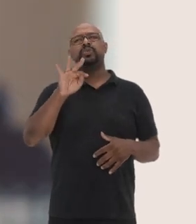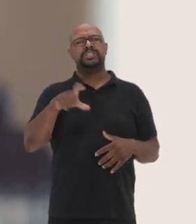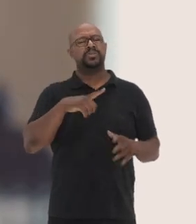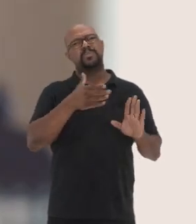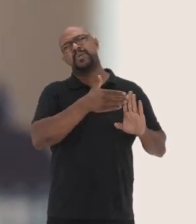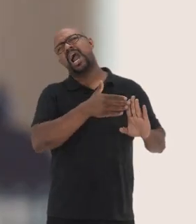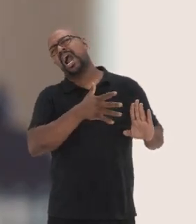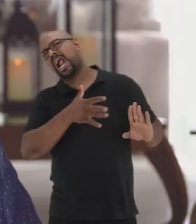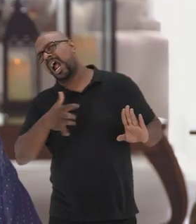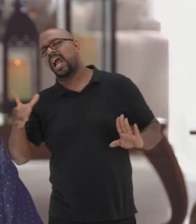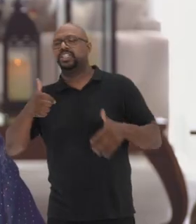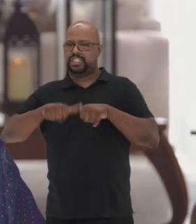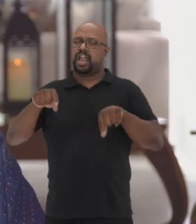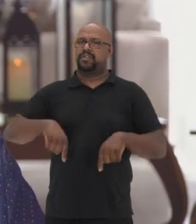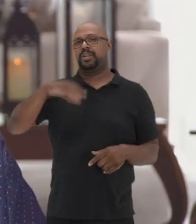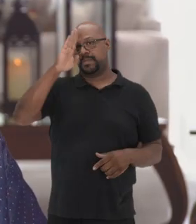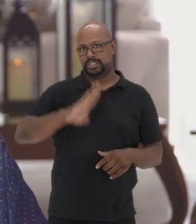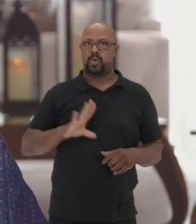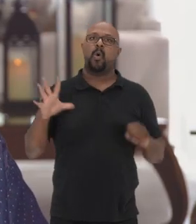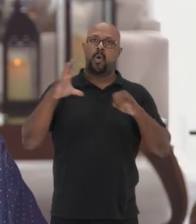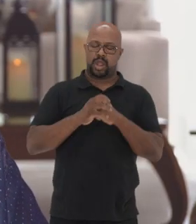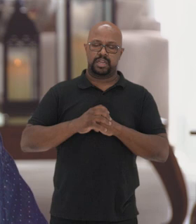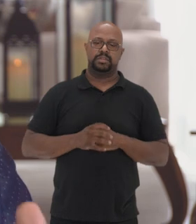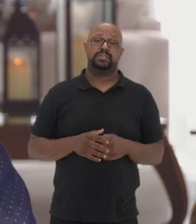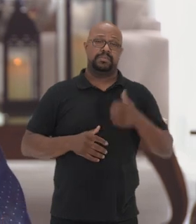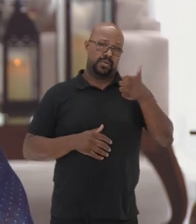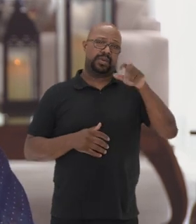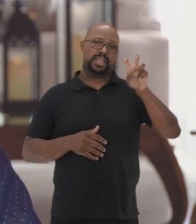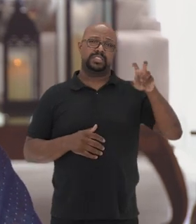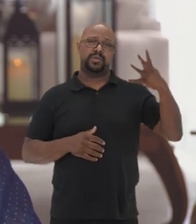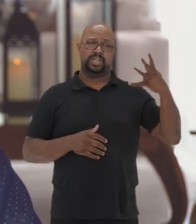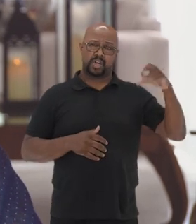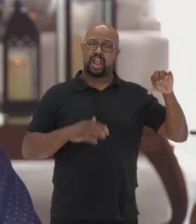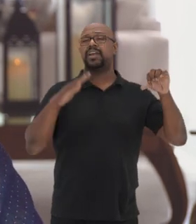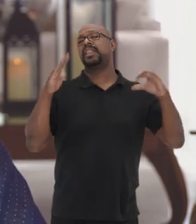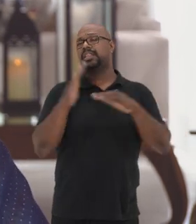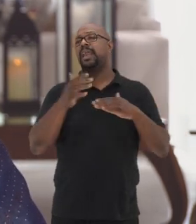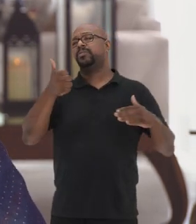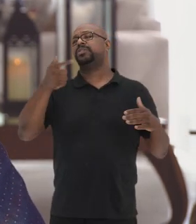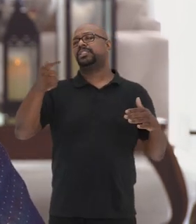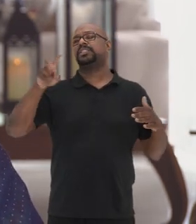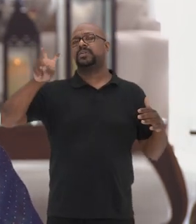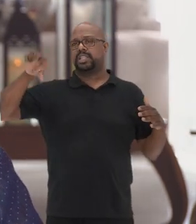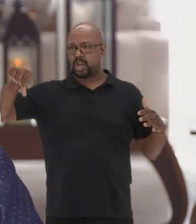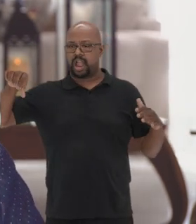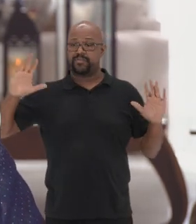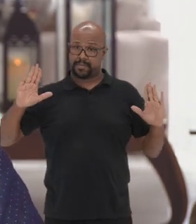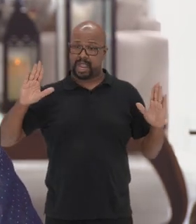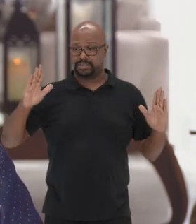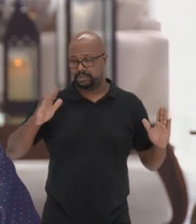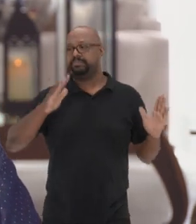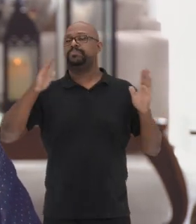que atuavam no Brasil colonial de 1549 até 1759 mas em 1600